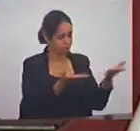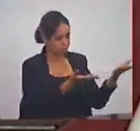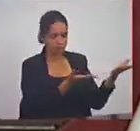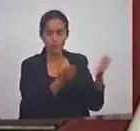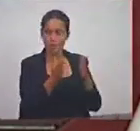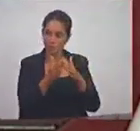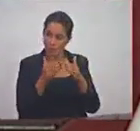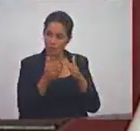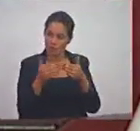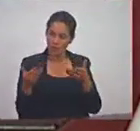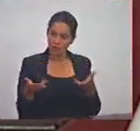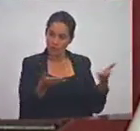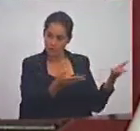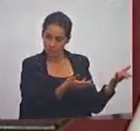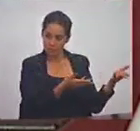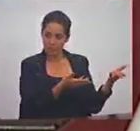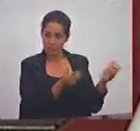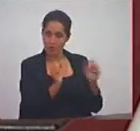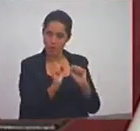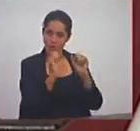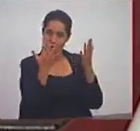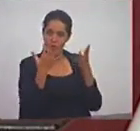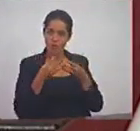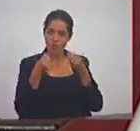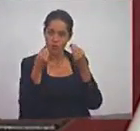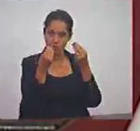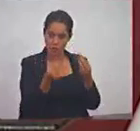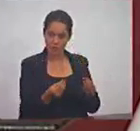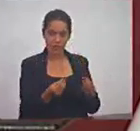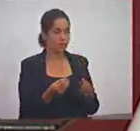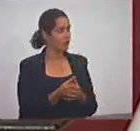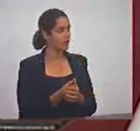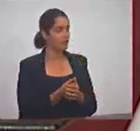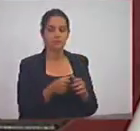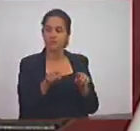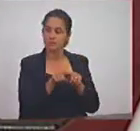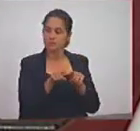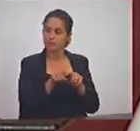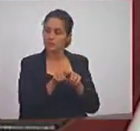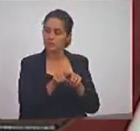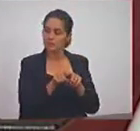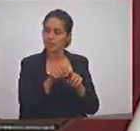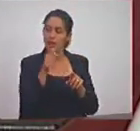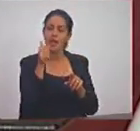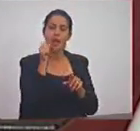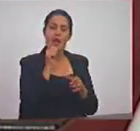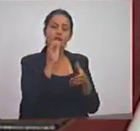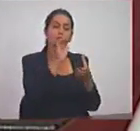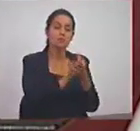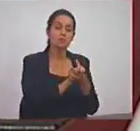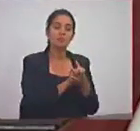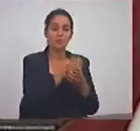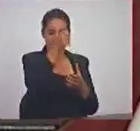até a frente para receber essa homenagem e convido também a primeira-dama do município para que participe